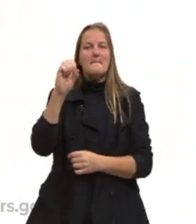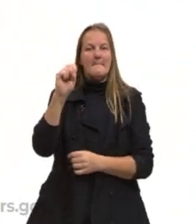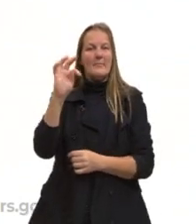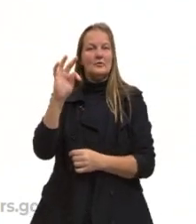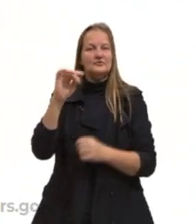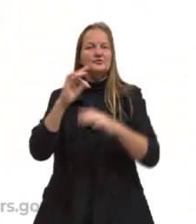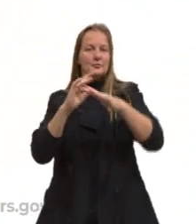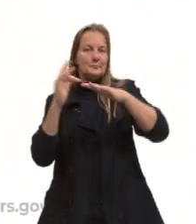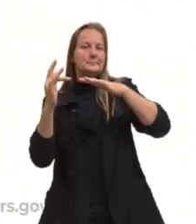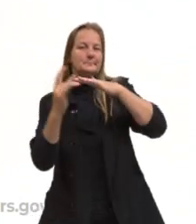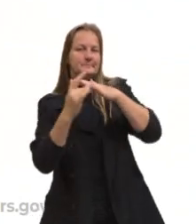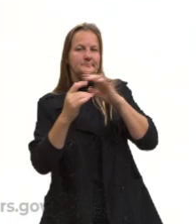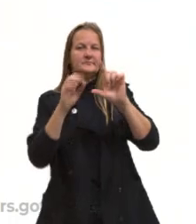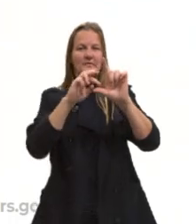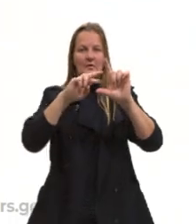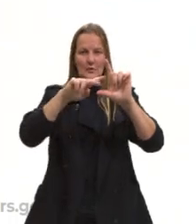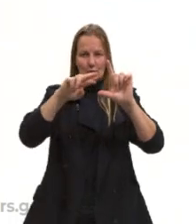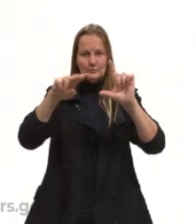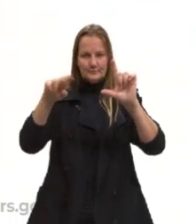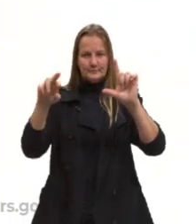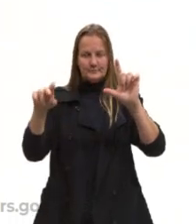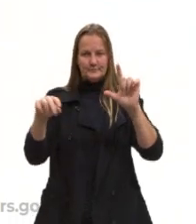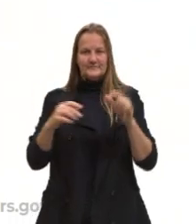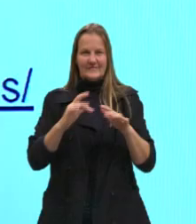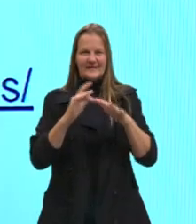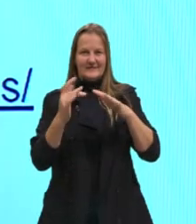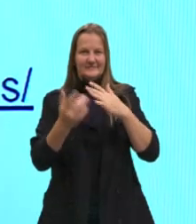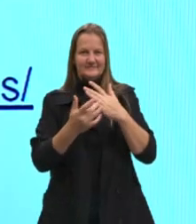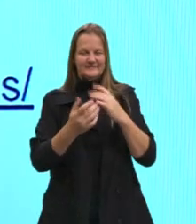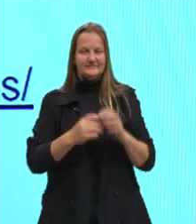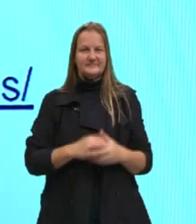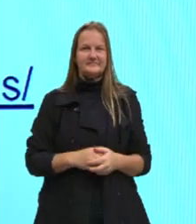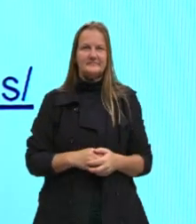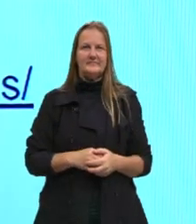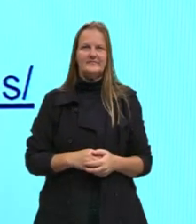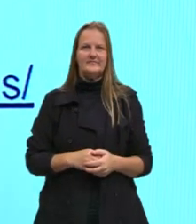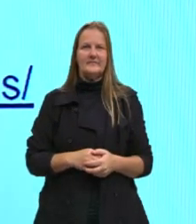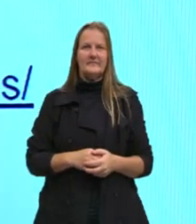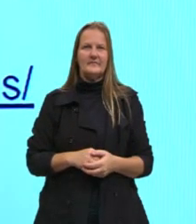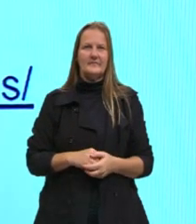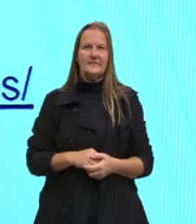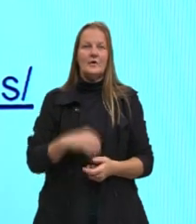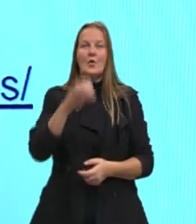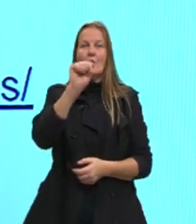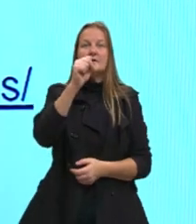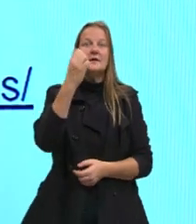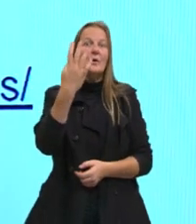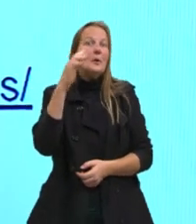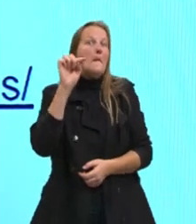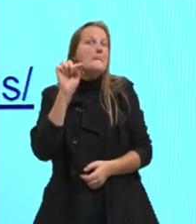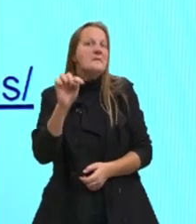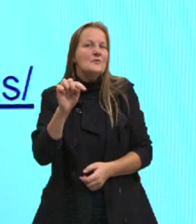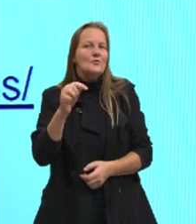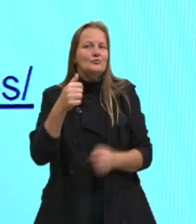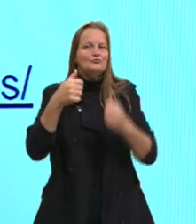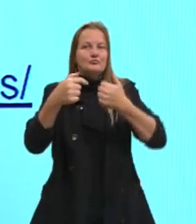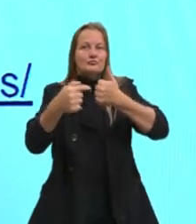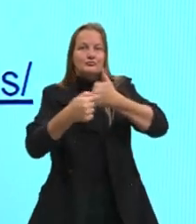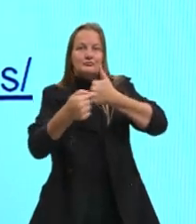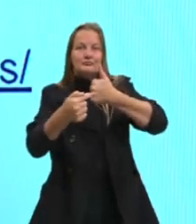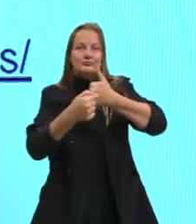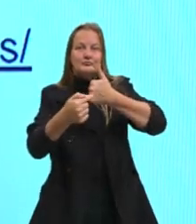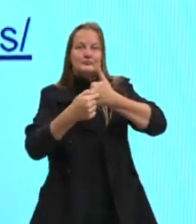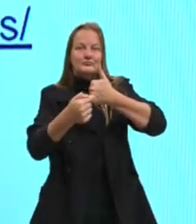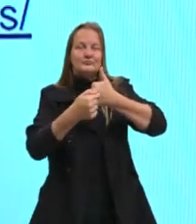das mídias nas mídias sociais né certo com 84 mil curtições e aí embaixo